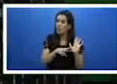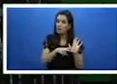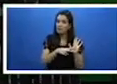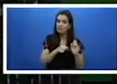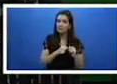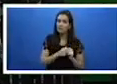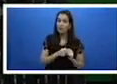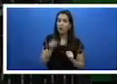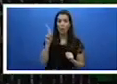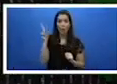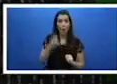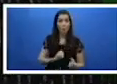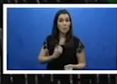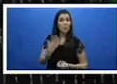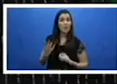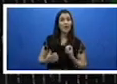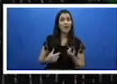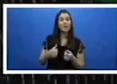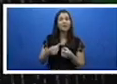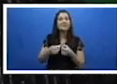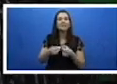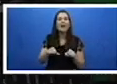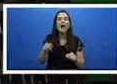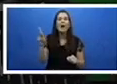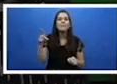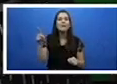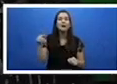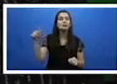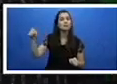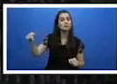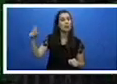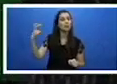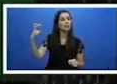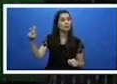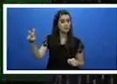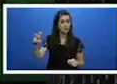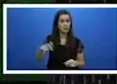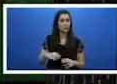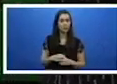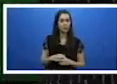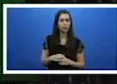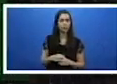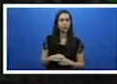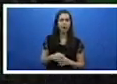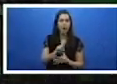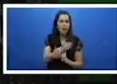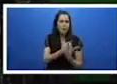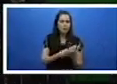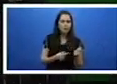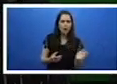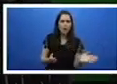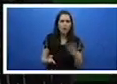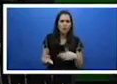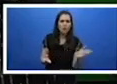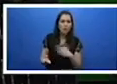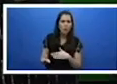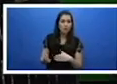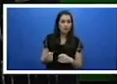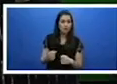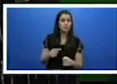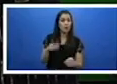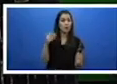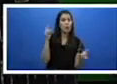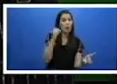O poema está na página 75, tá? É este poema aqui, da